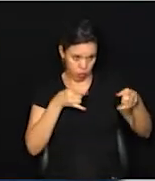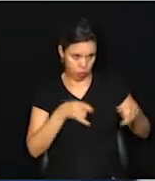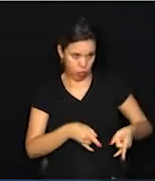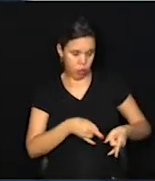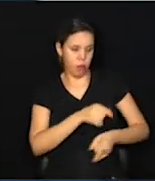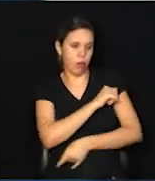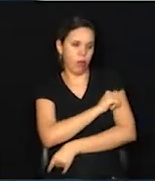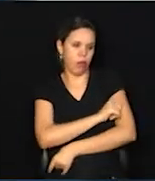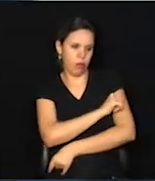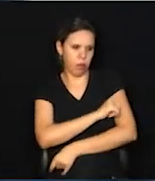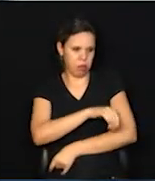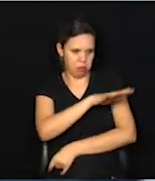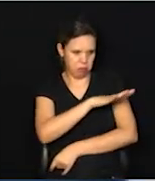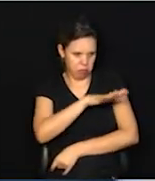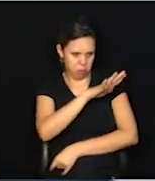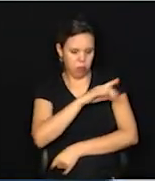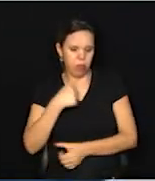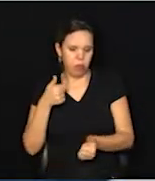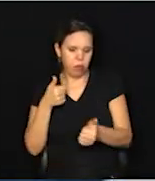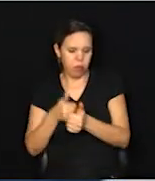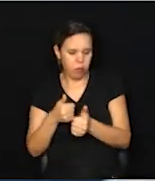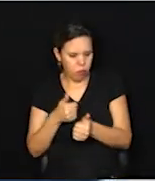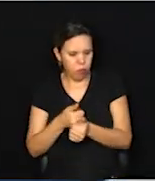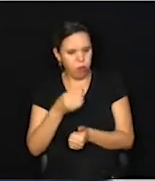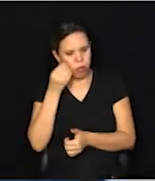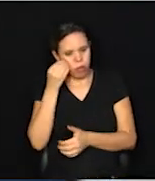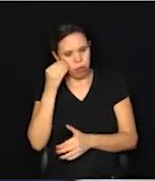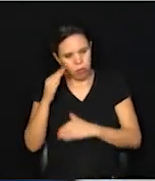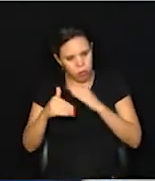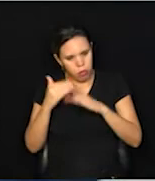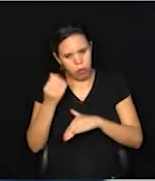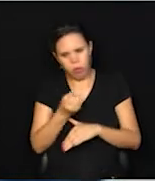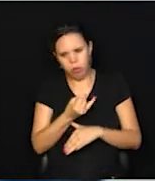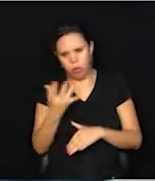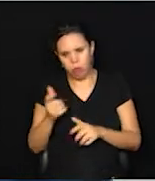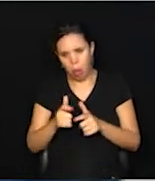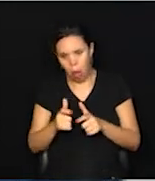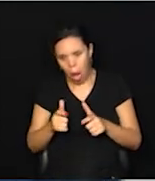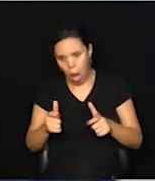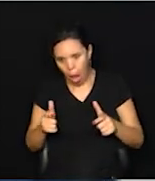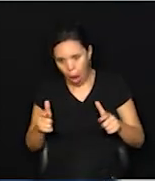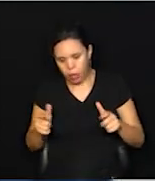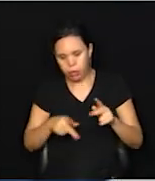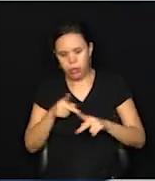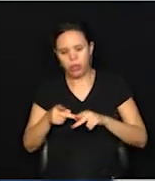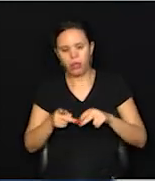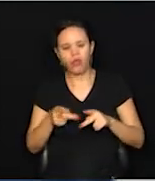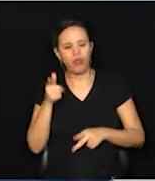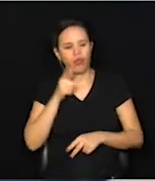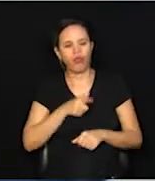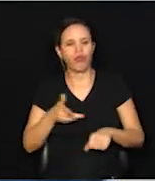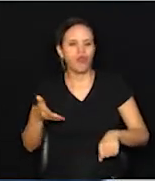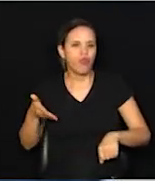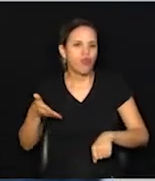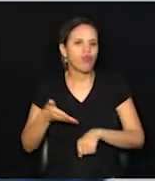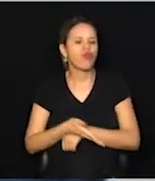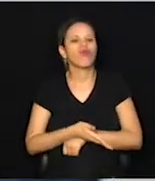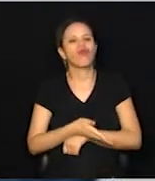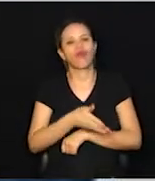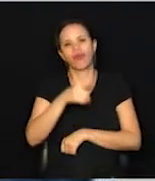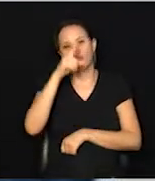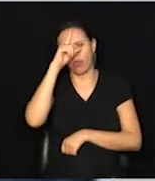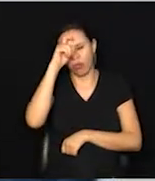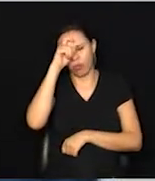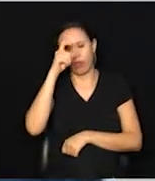estamos tentando acompanhar a evolução da pandemia, o número de acesso da população as redes da